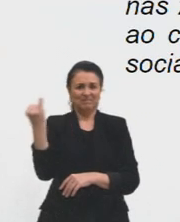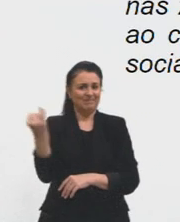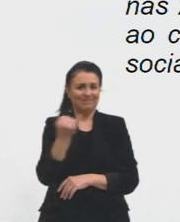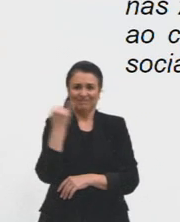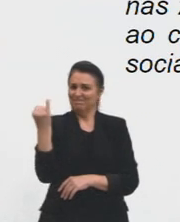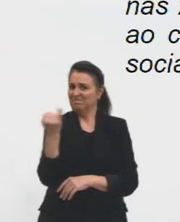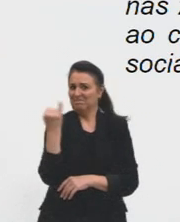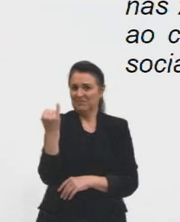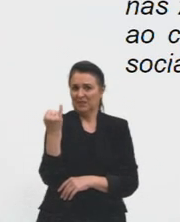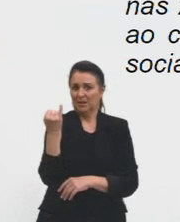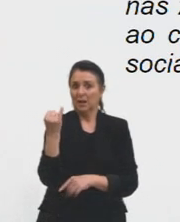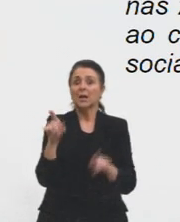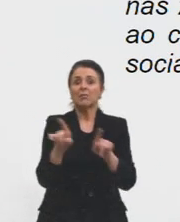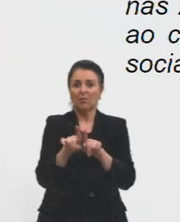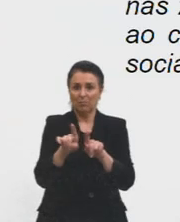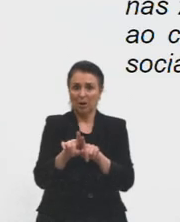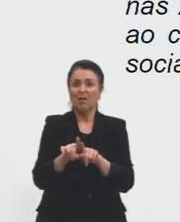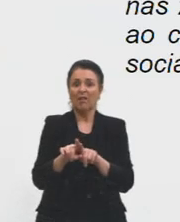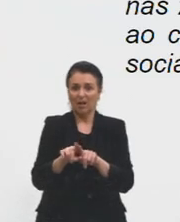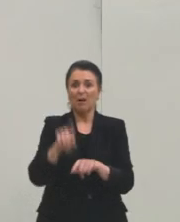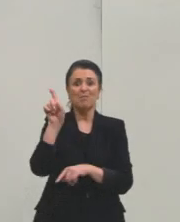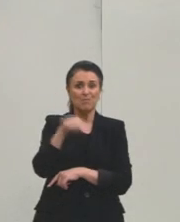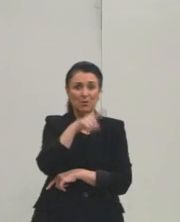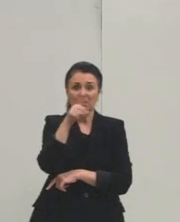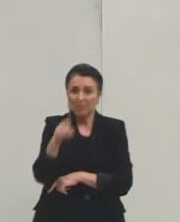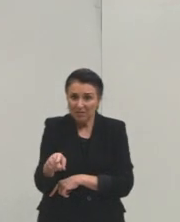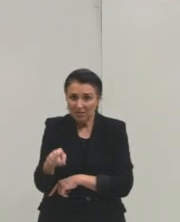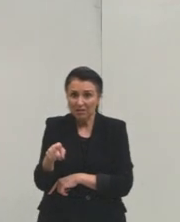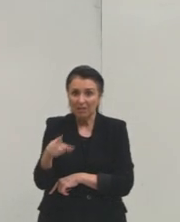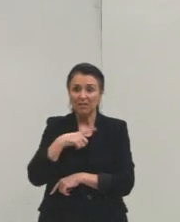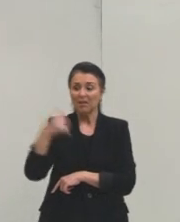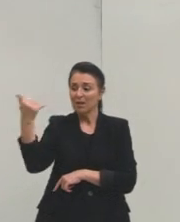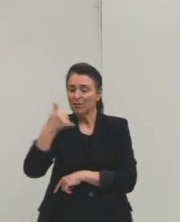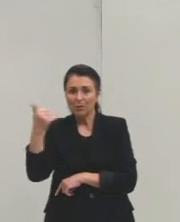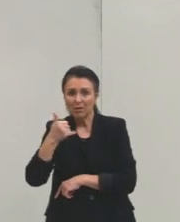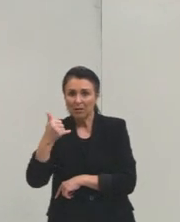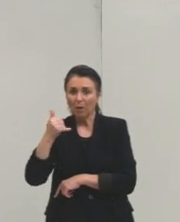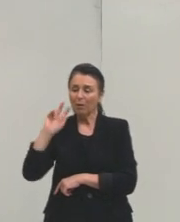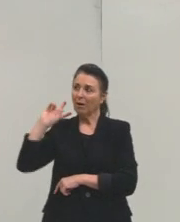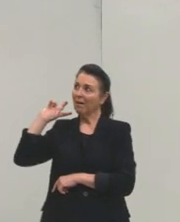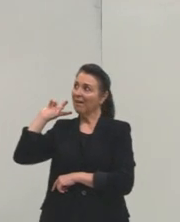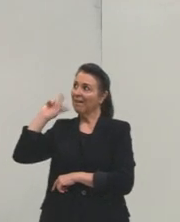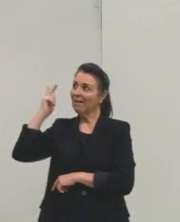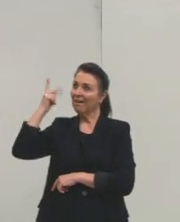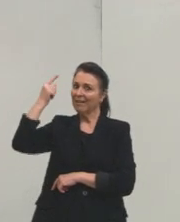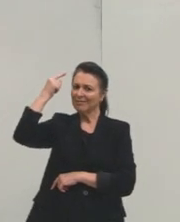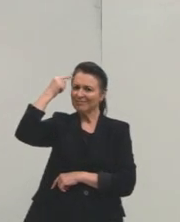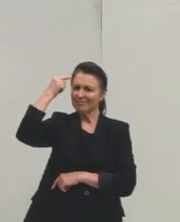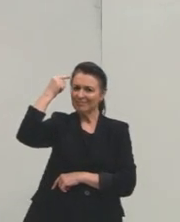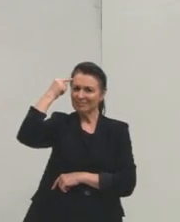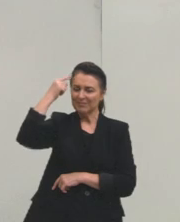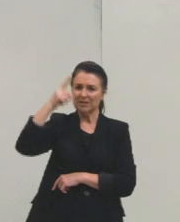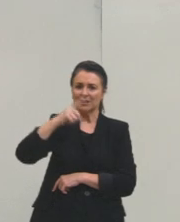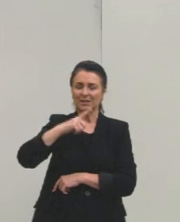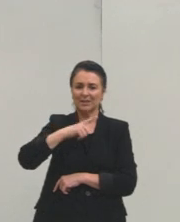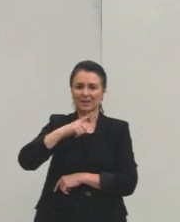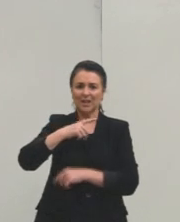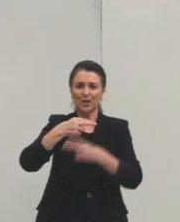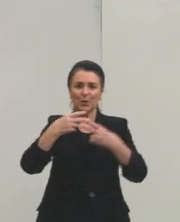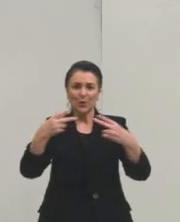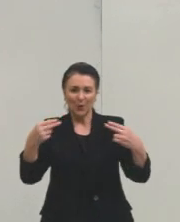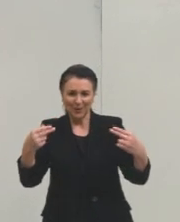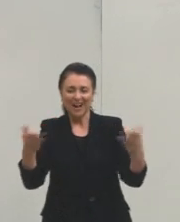como era proibida nós temos informações históricas aqui para construir as argumento e nós temos aqui tempero